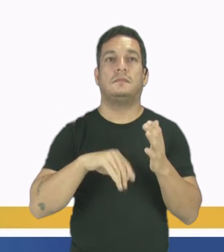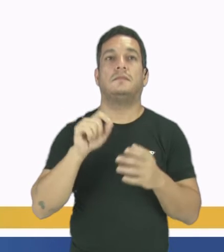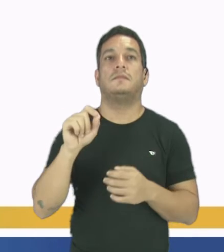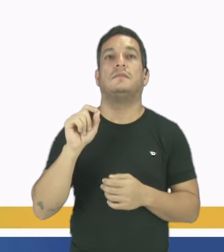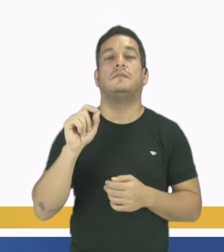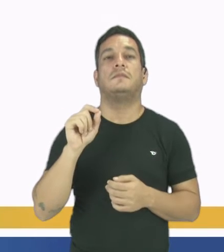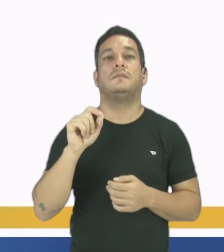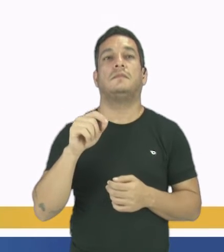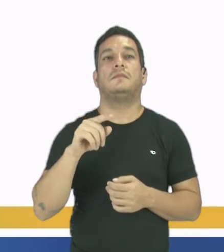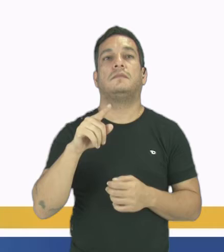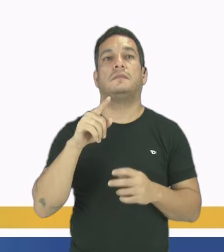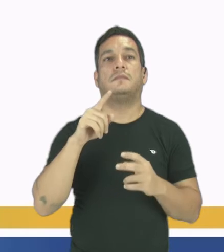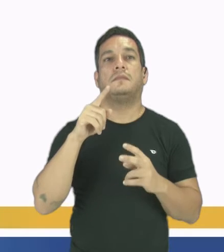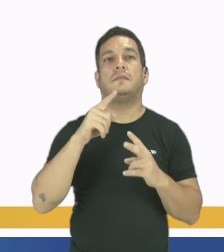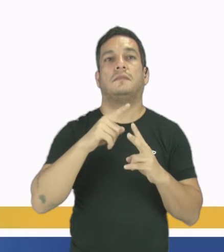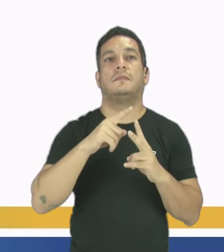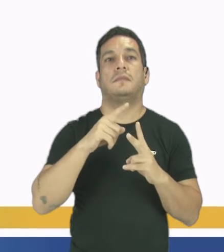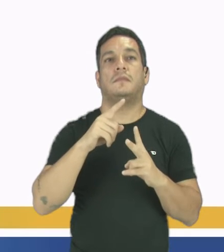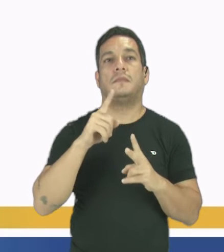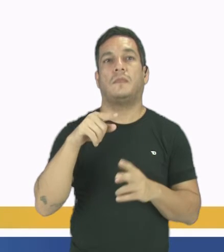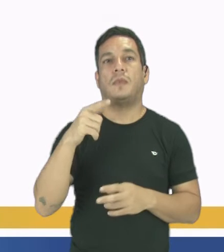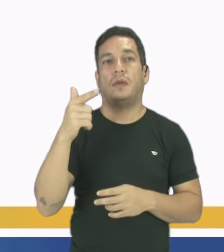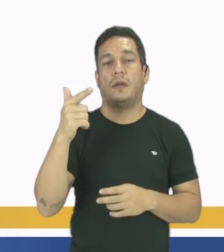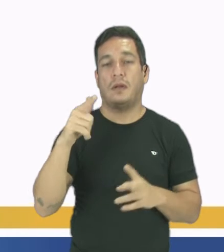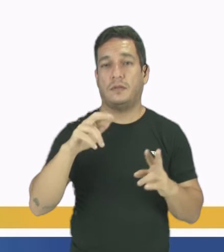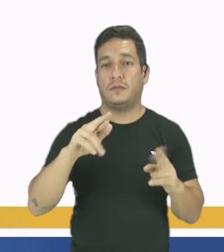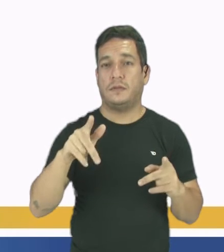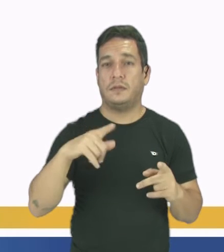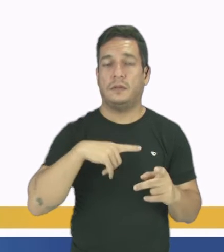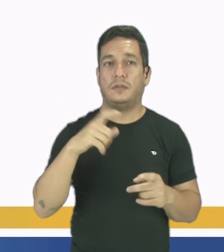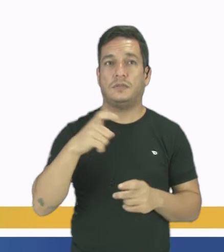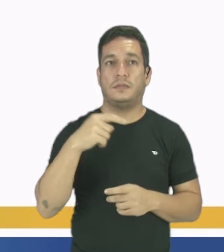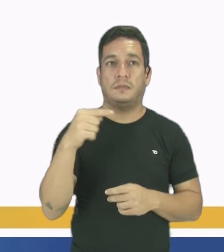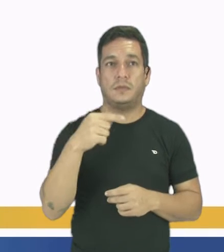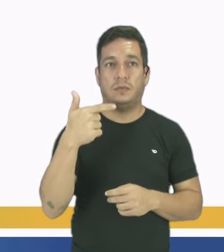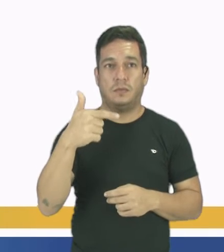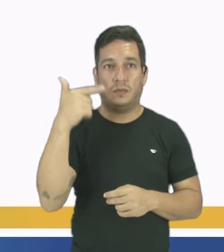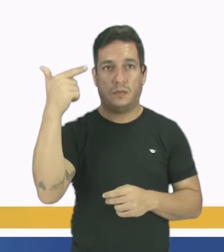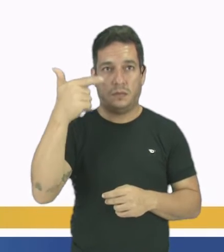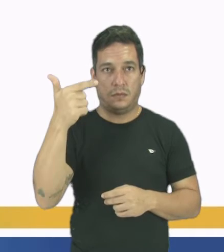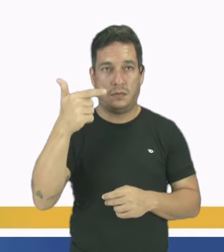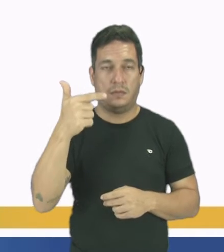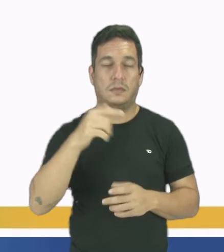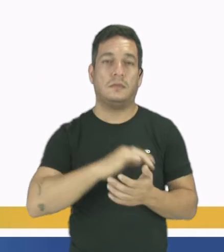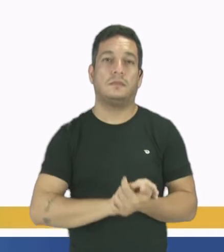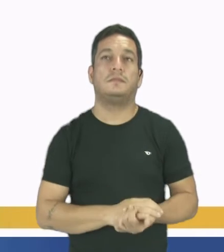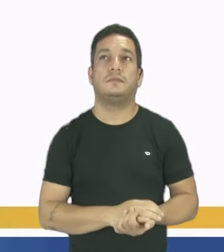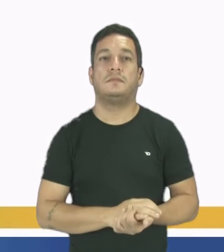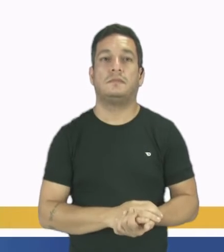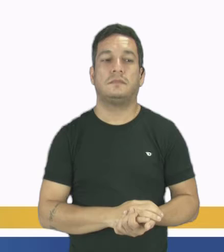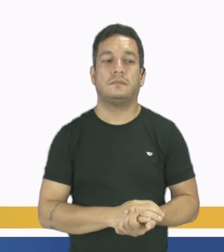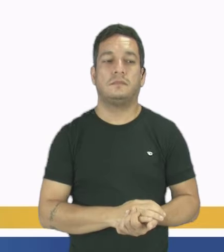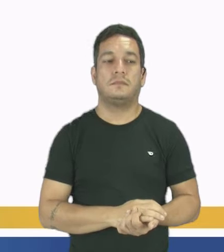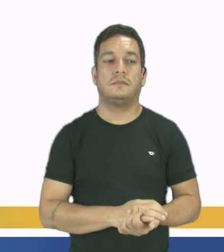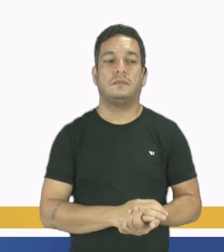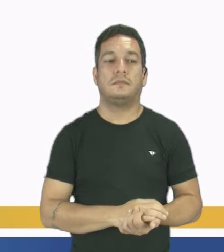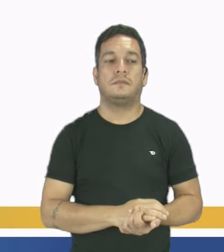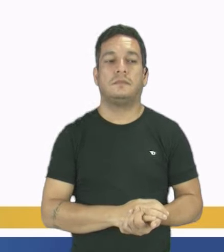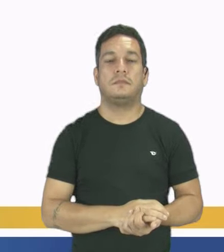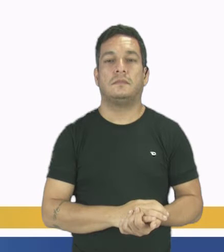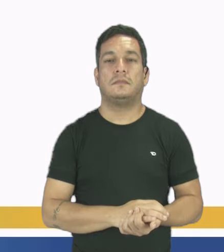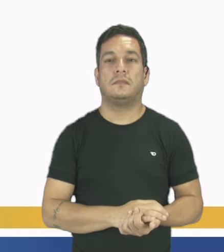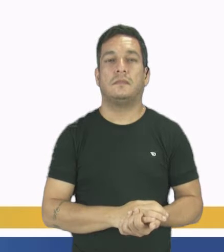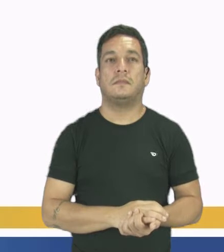o quadrado da diferença, onde nós teremos x menos 2 elevado ao quadrado. De